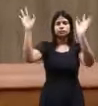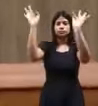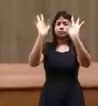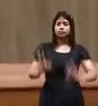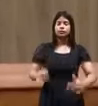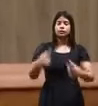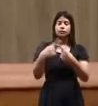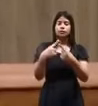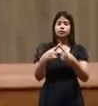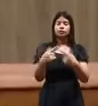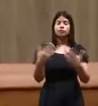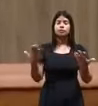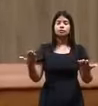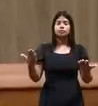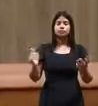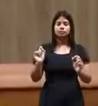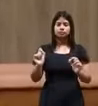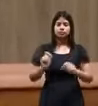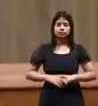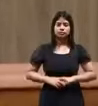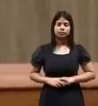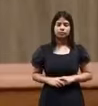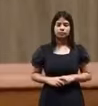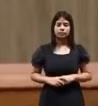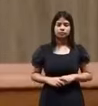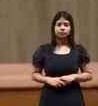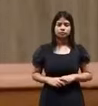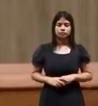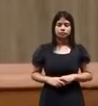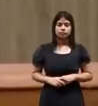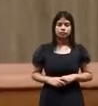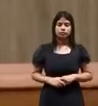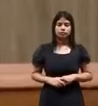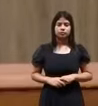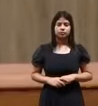meus olhos, oh, aleluia,